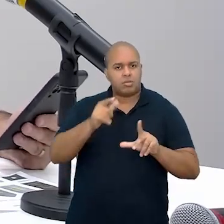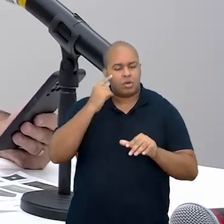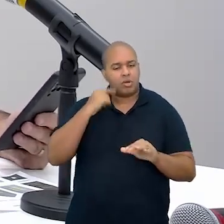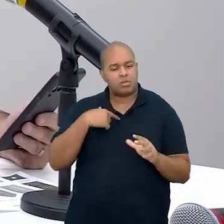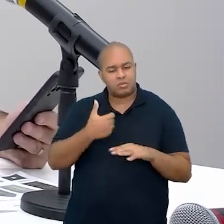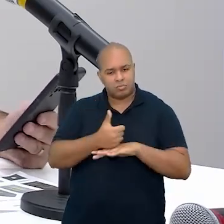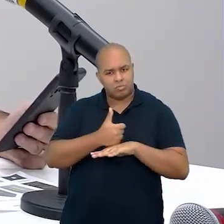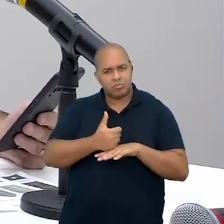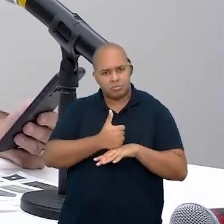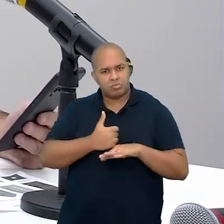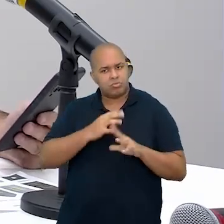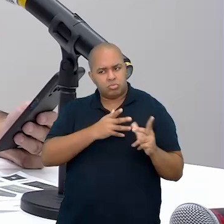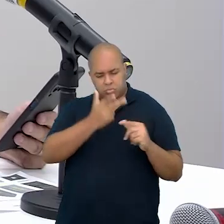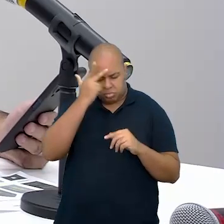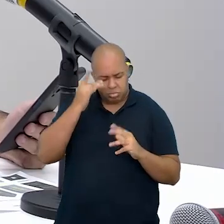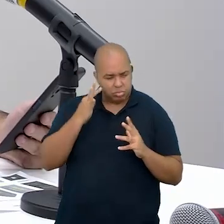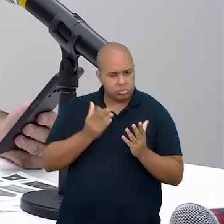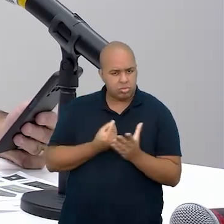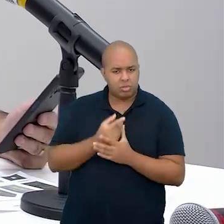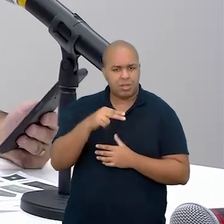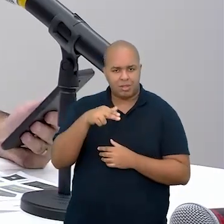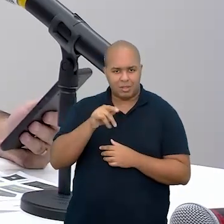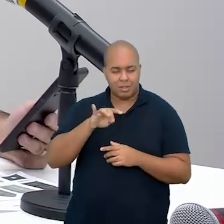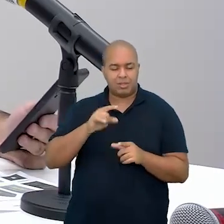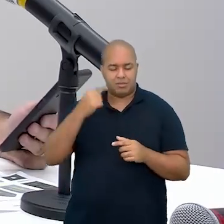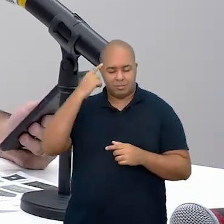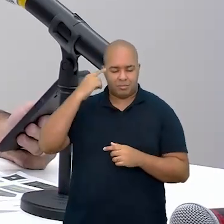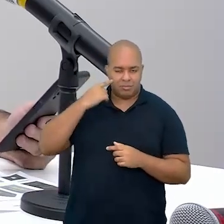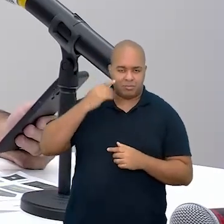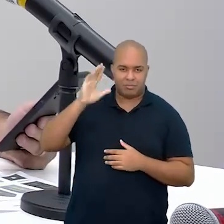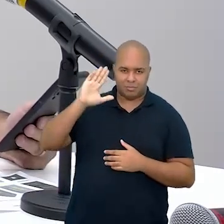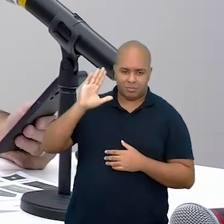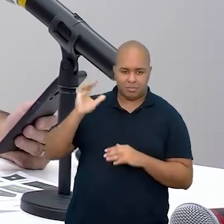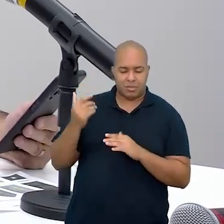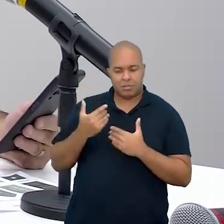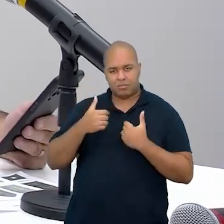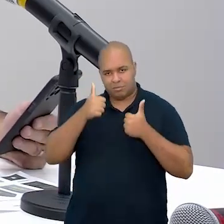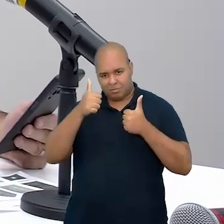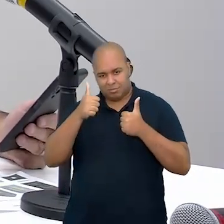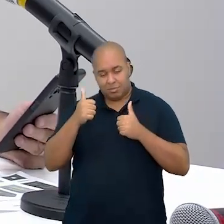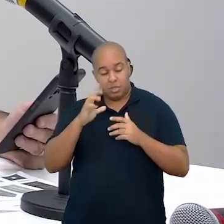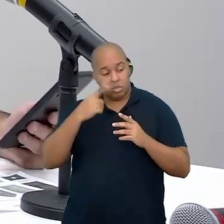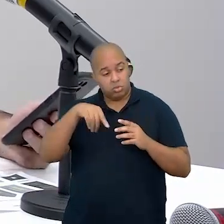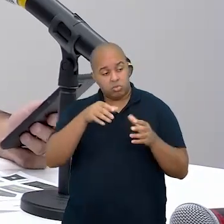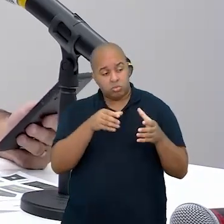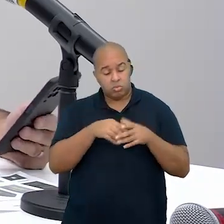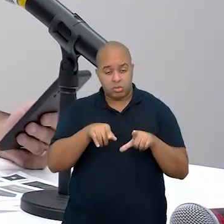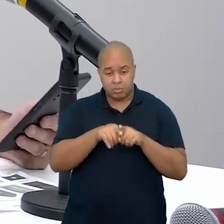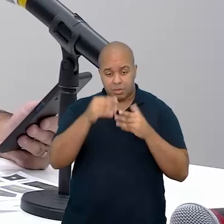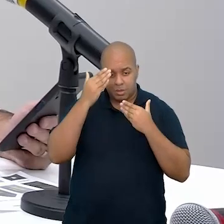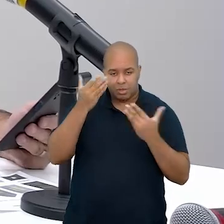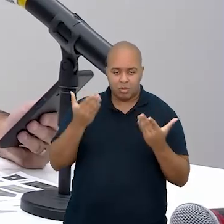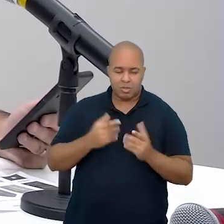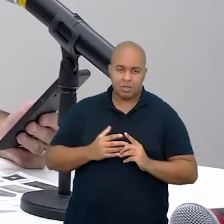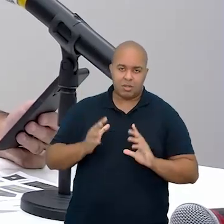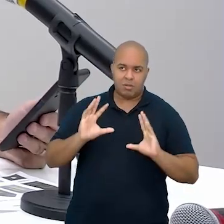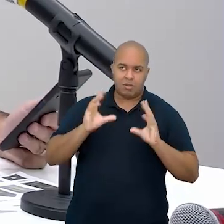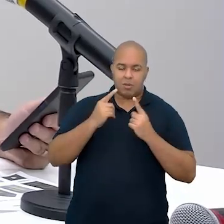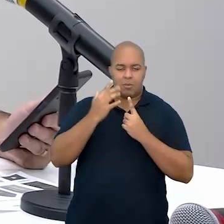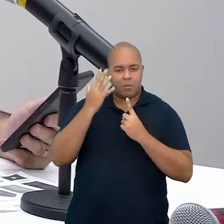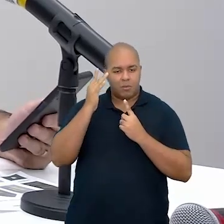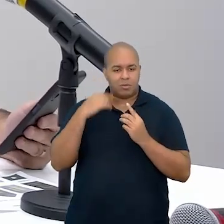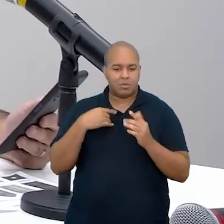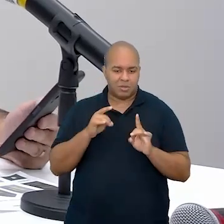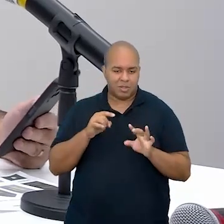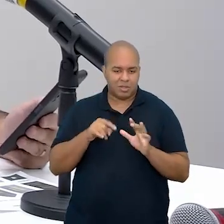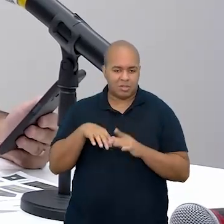muitos profissionais, né? A Natália e o Marco. Agradecendo demais a toda a equipe. E hoje é aniversário, né? Do